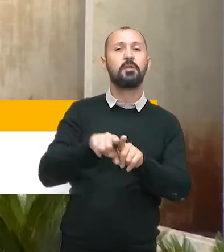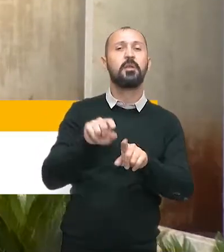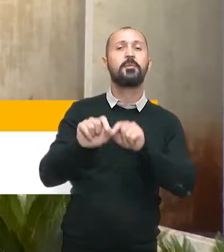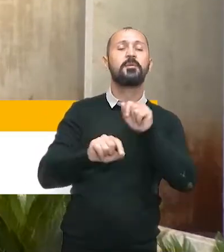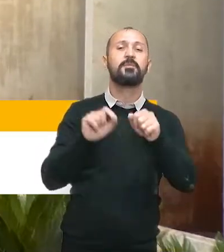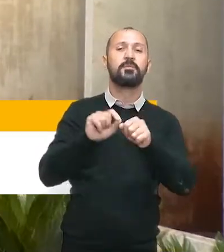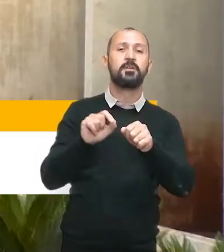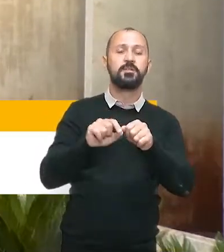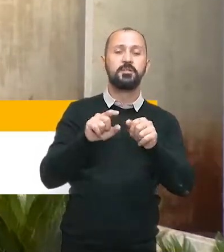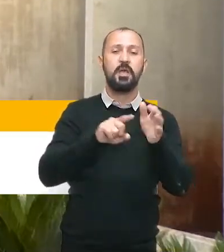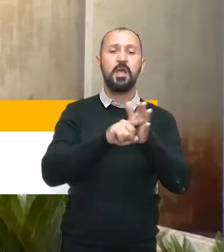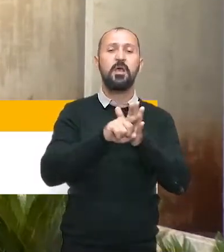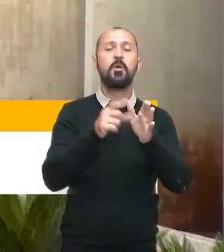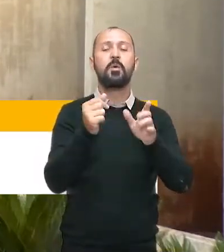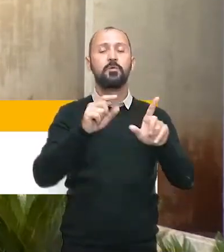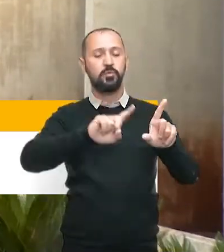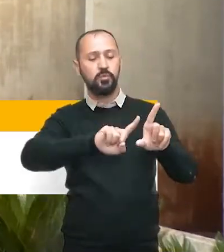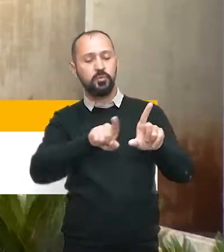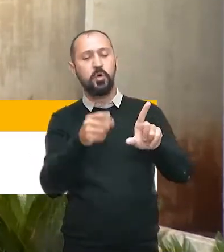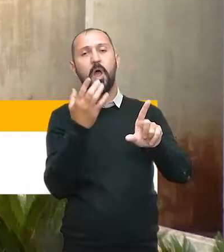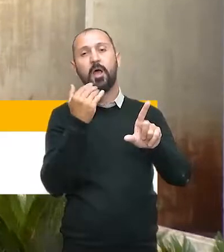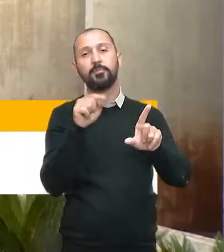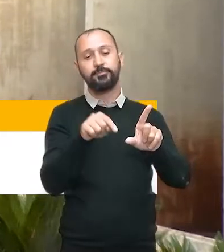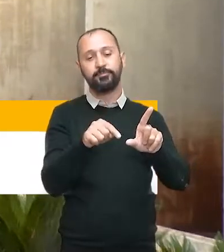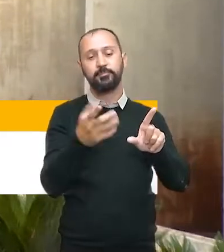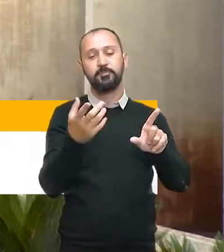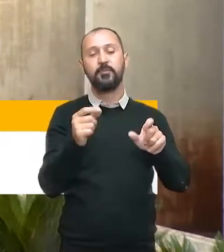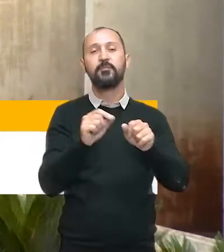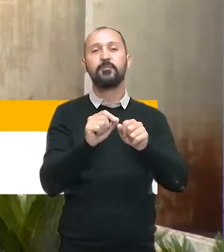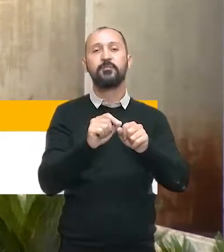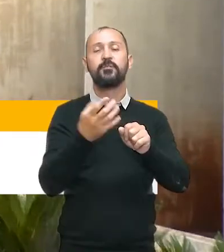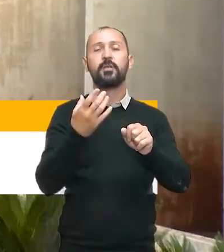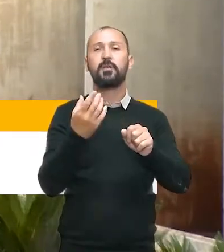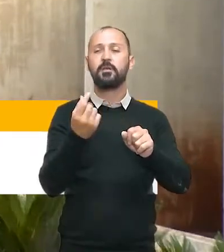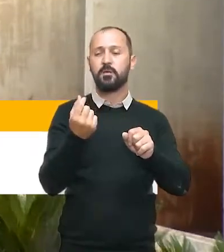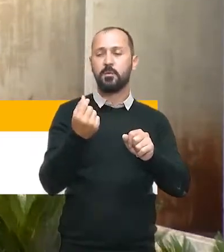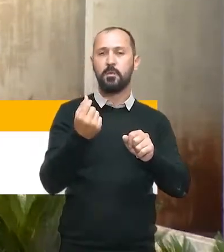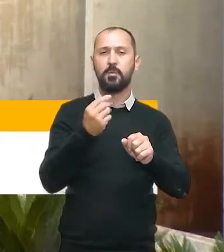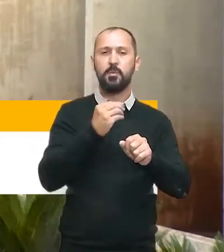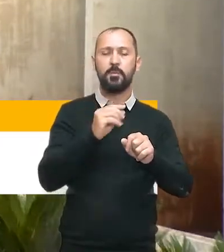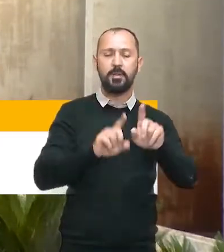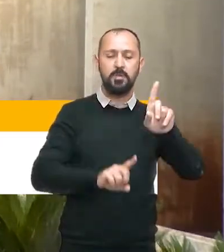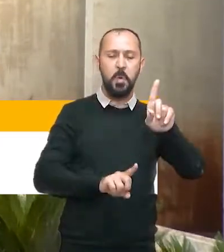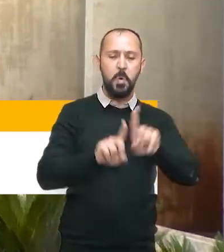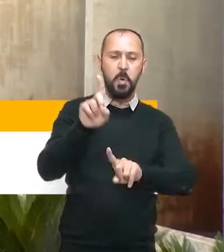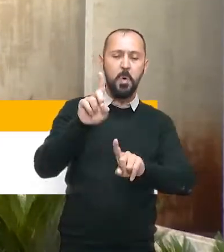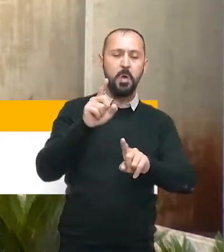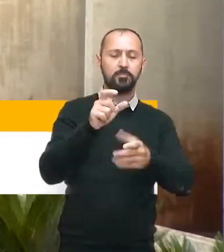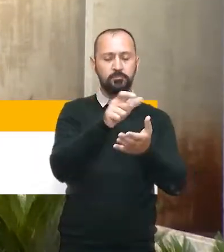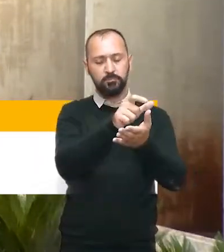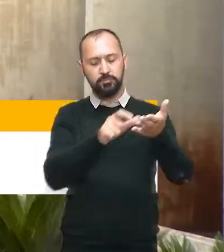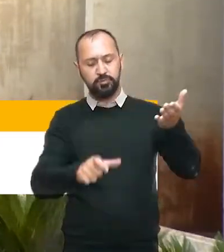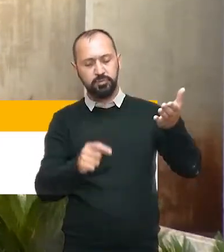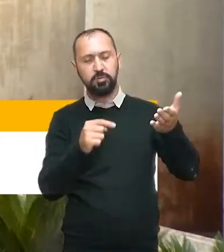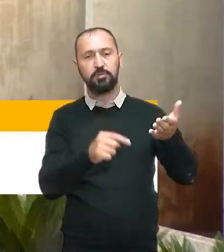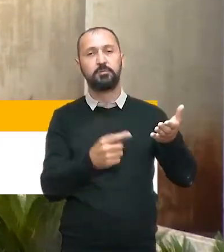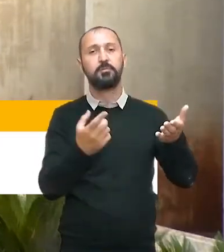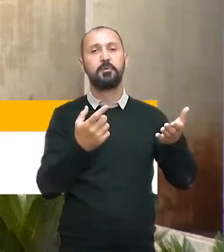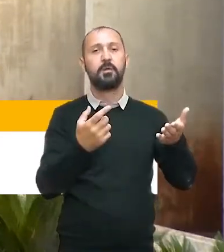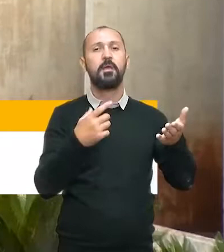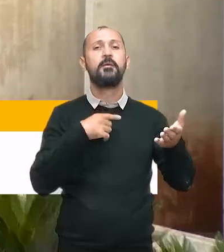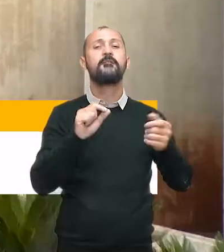e na realização de leitura de consumo que acarretaram no aumento injustificado de valores nas